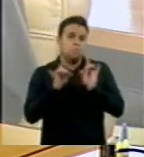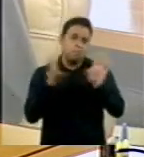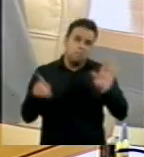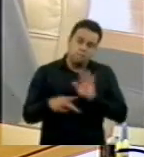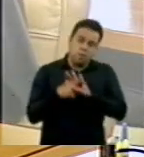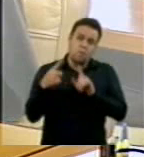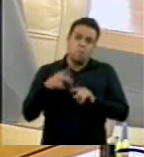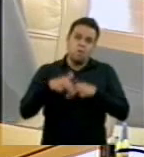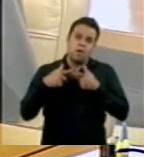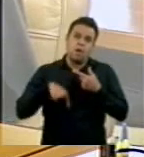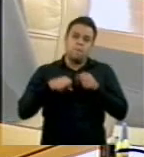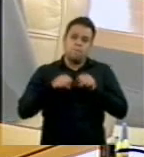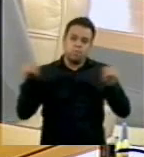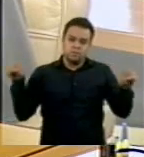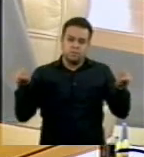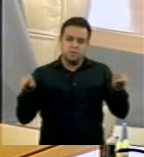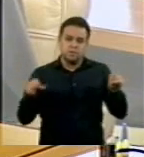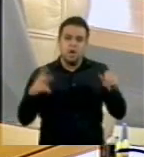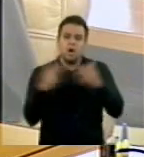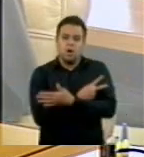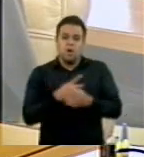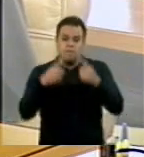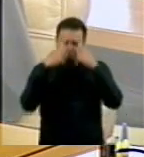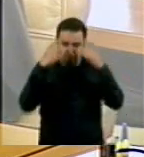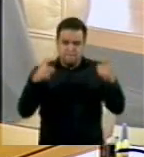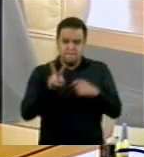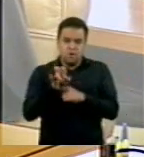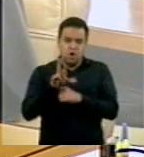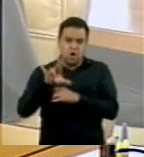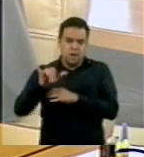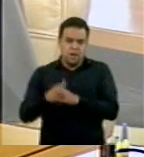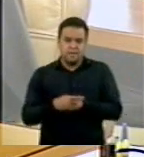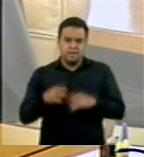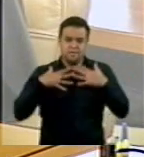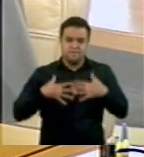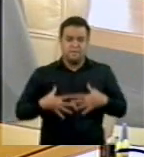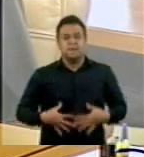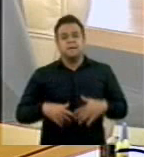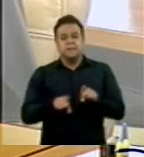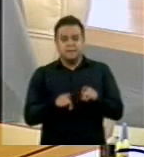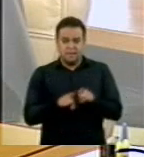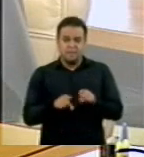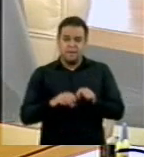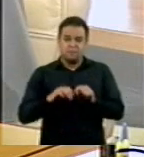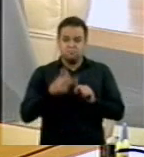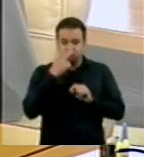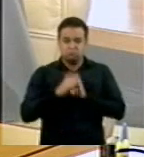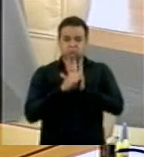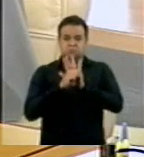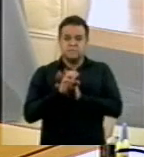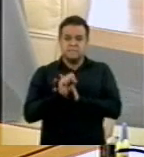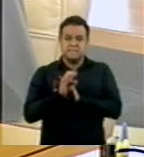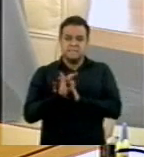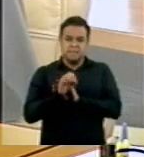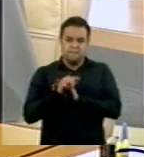assim, ignorar a violência física e simbólica, como assentei ao adotar